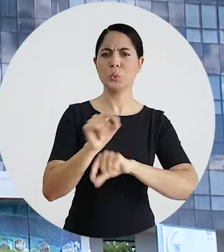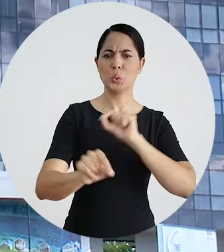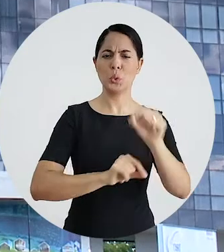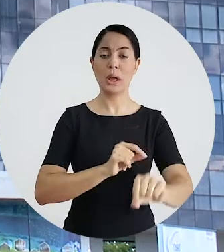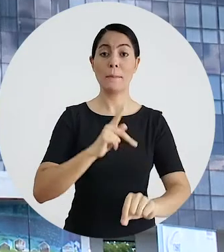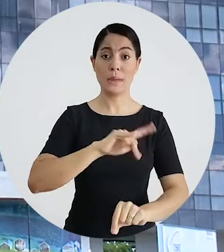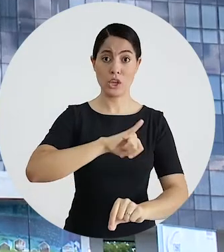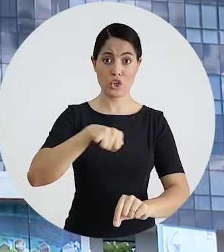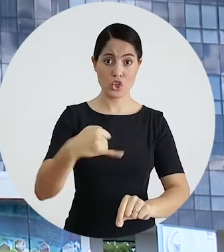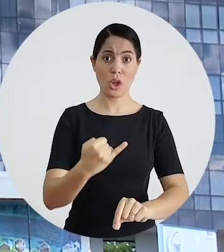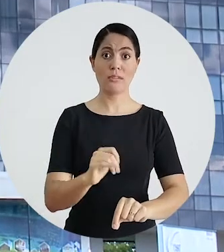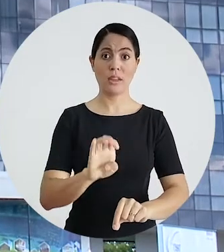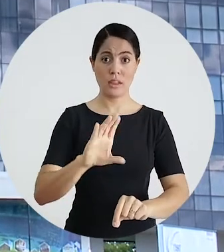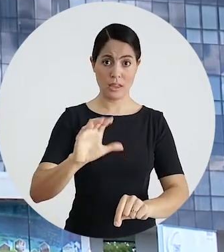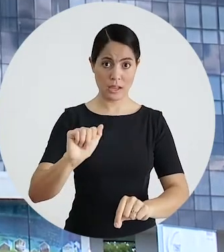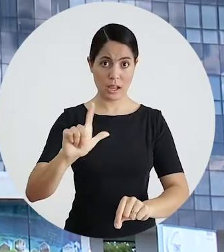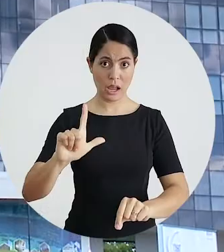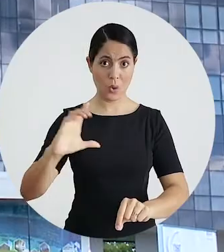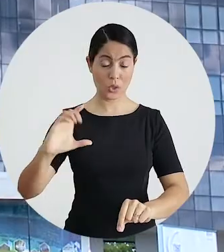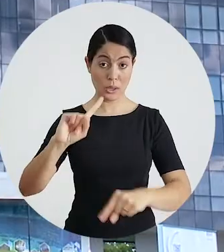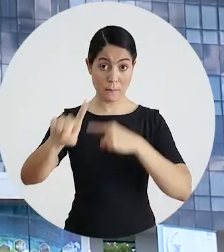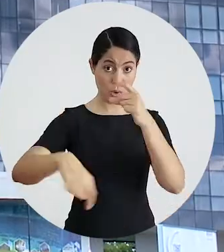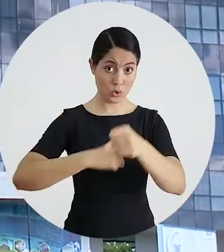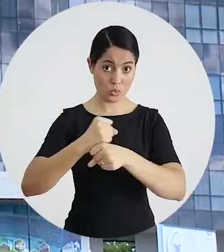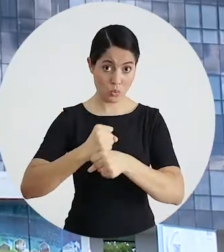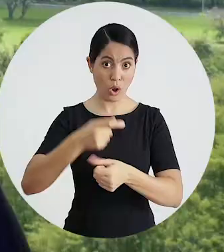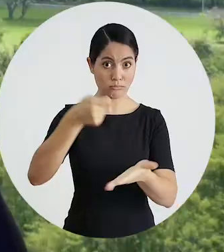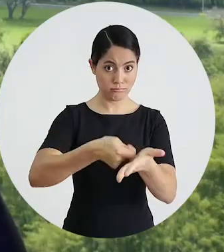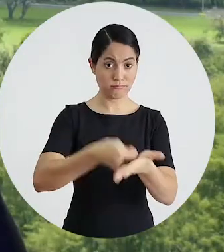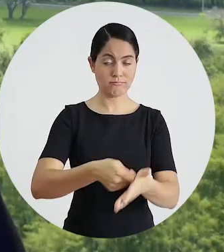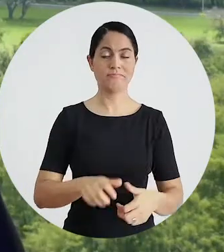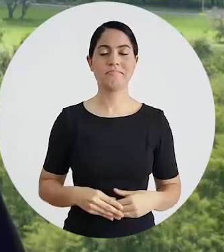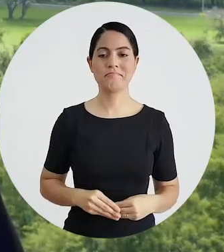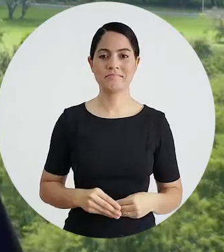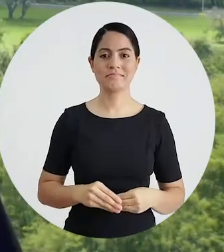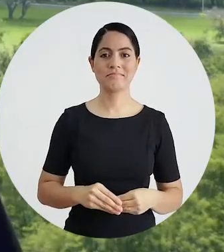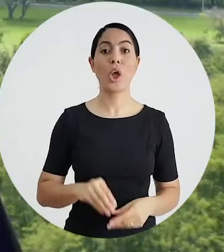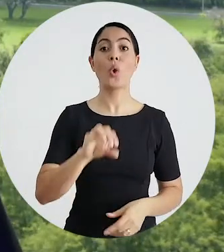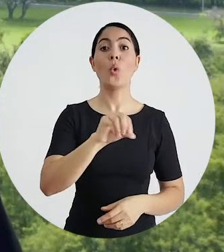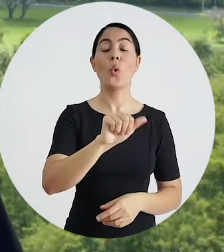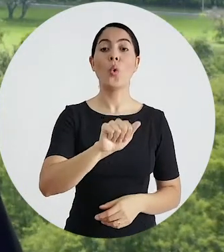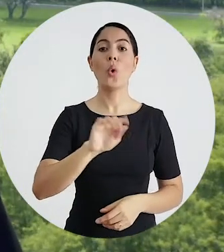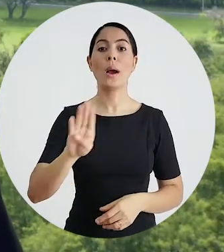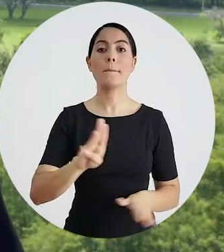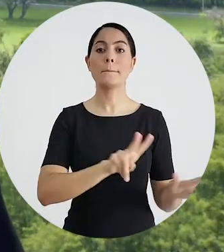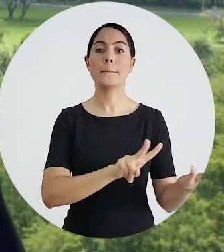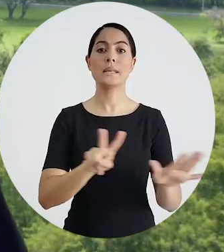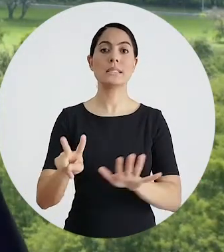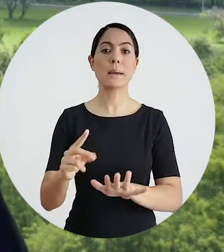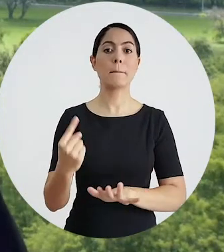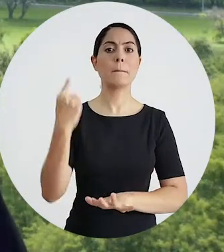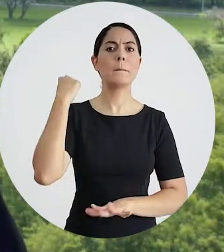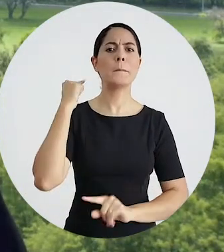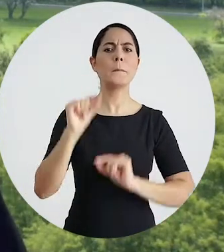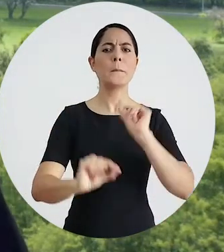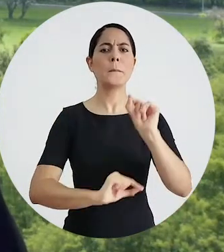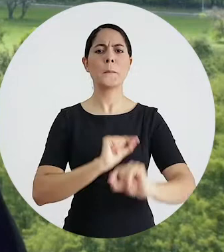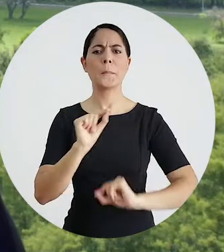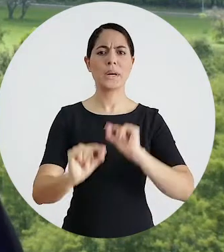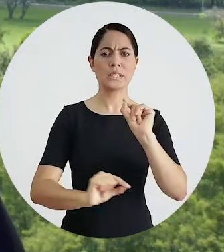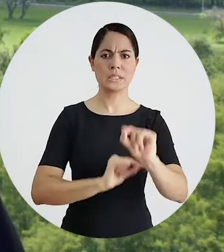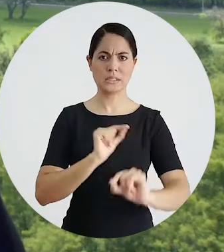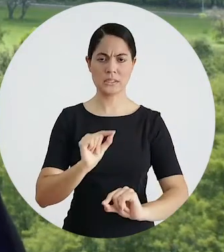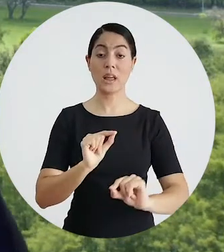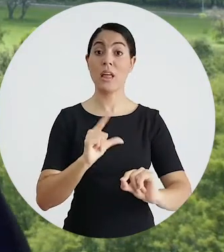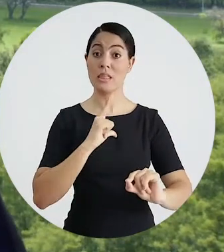do uso do PJ eCalc a partir do ano que vem. A OAB Nacional realizou na última semana o terceiro e